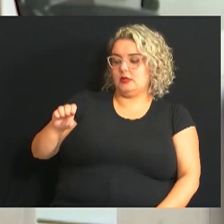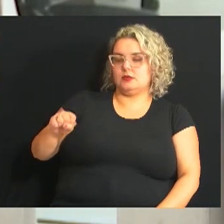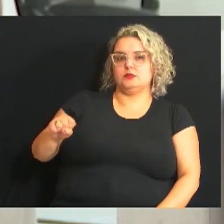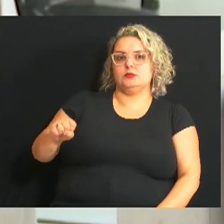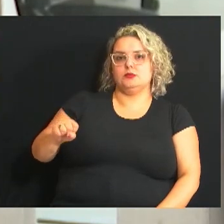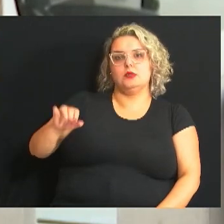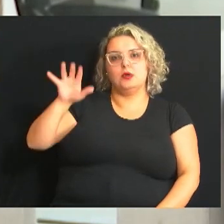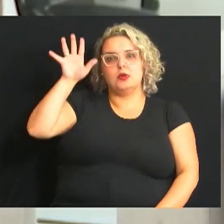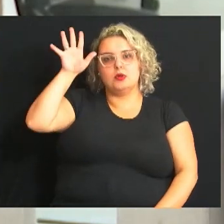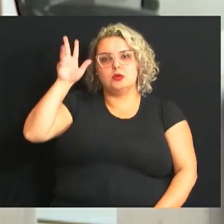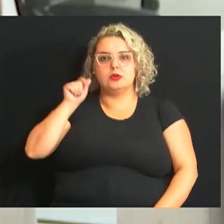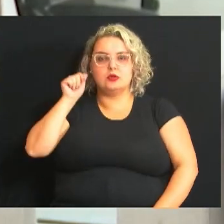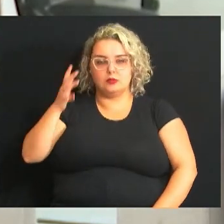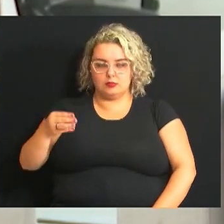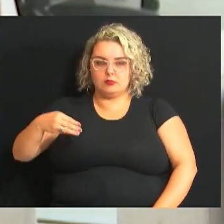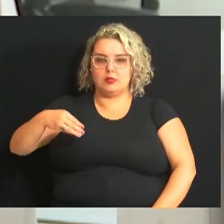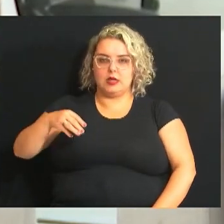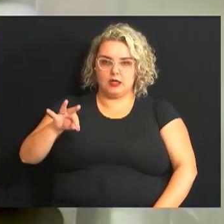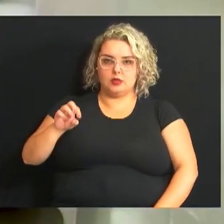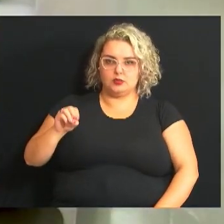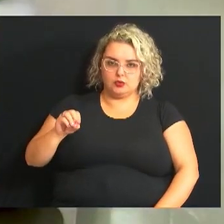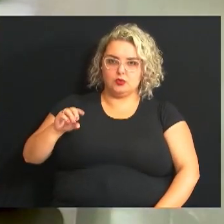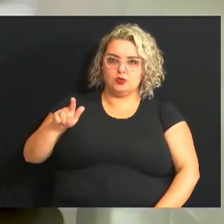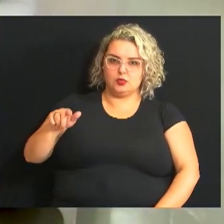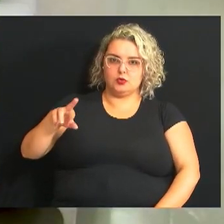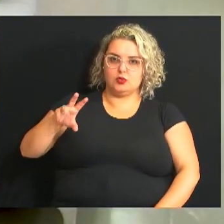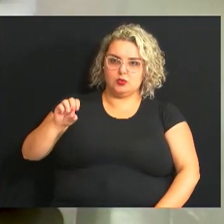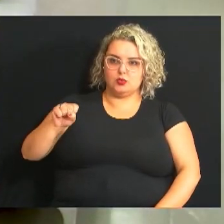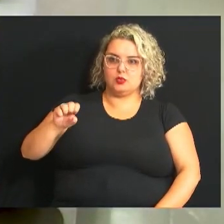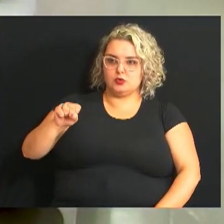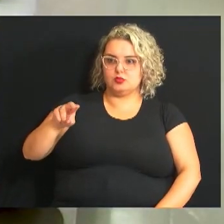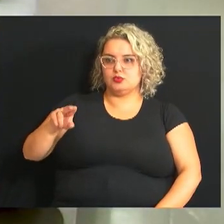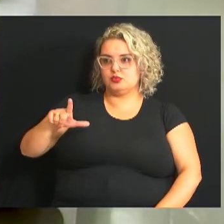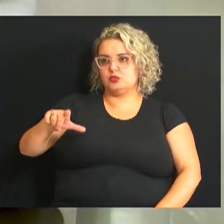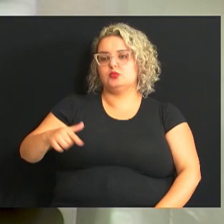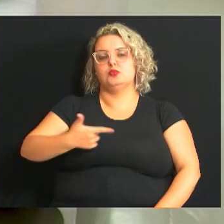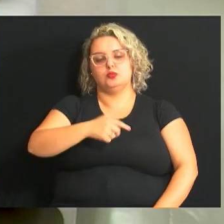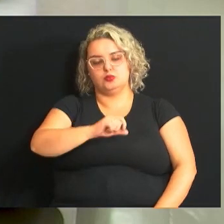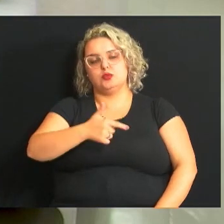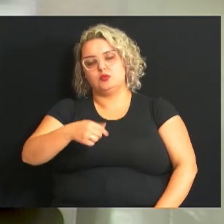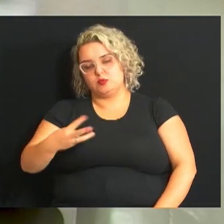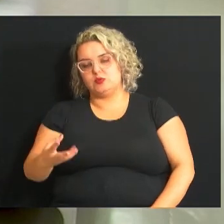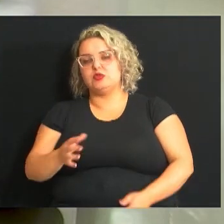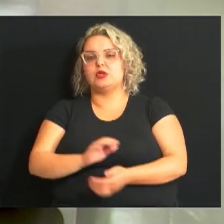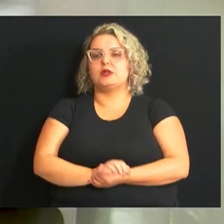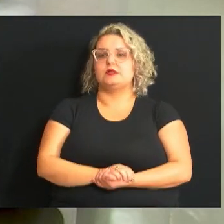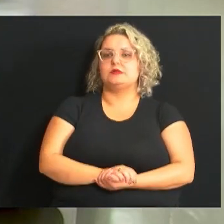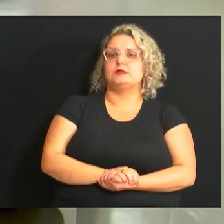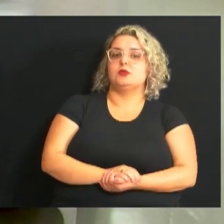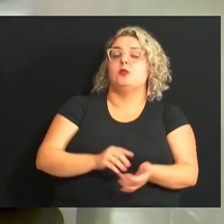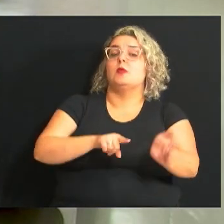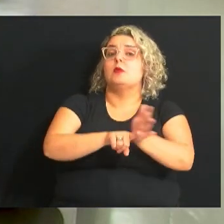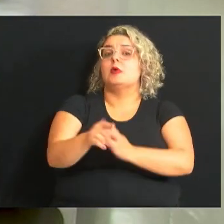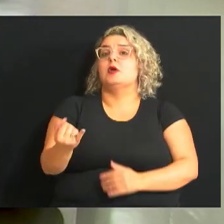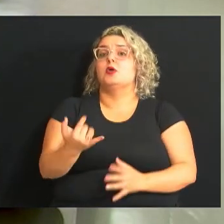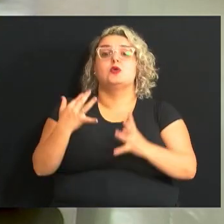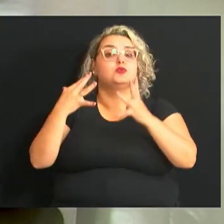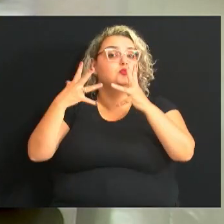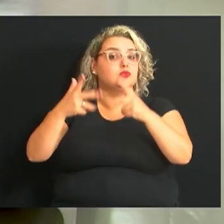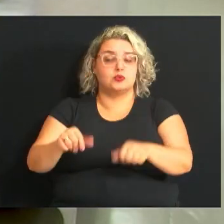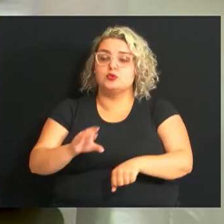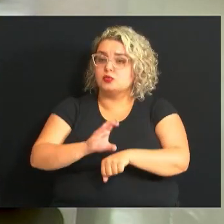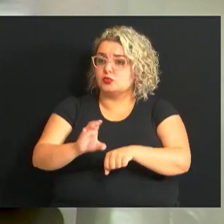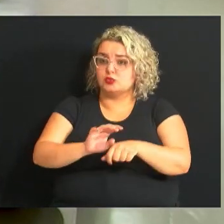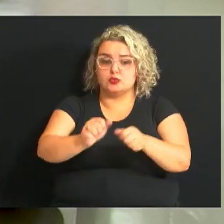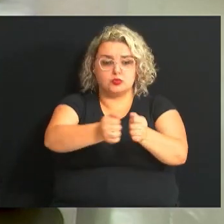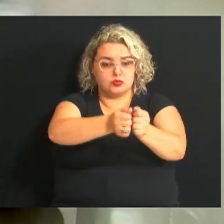que fazemos a prova do vestibular indígena 2023. Bom, uma pergunta importante, todos os cursos para os indígenas,